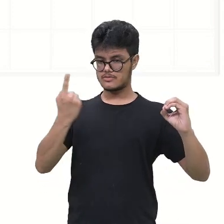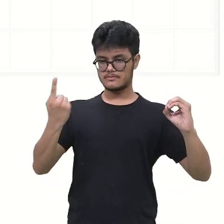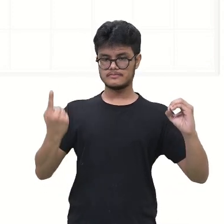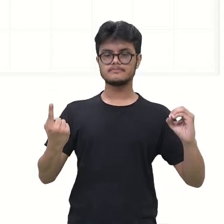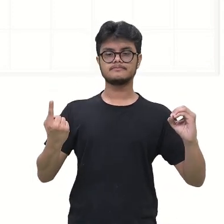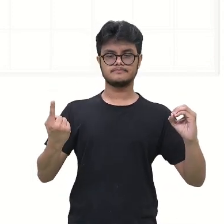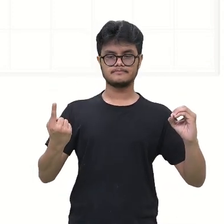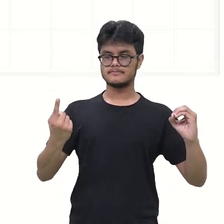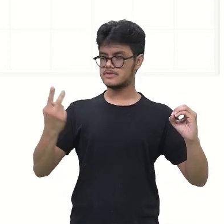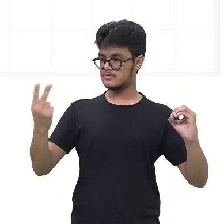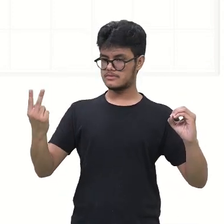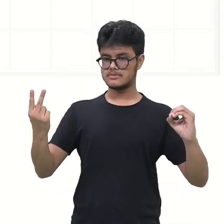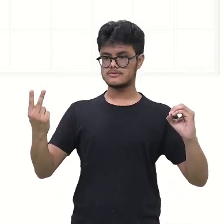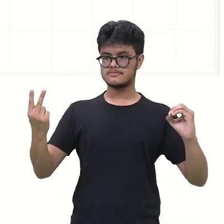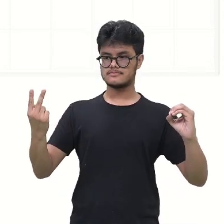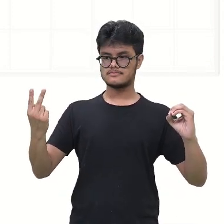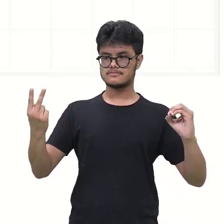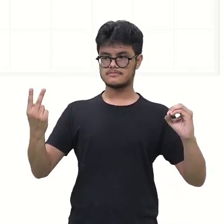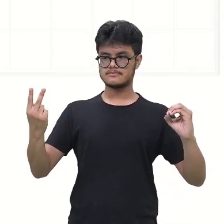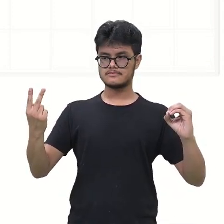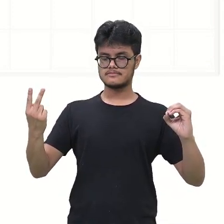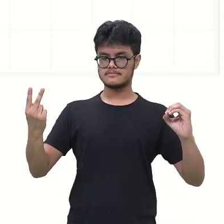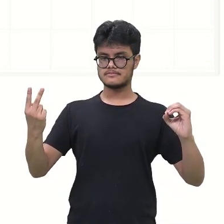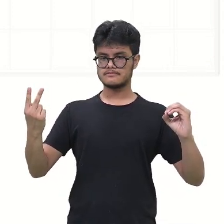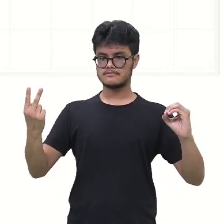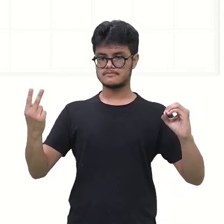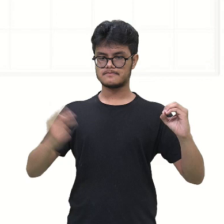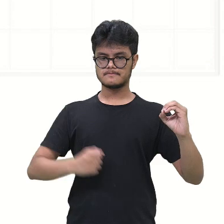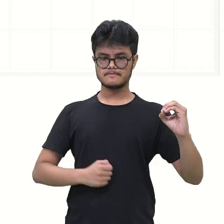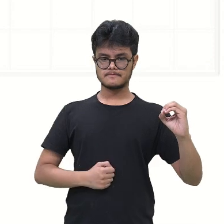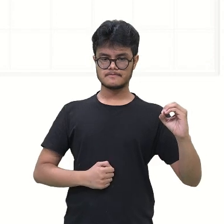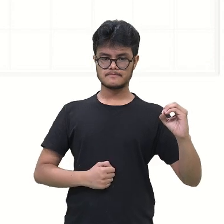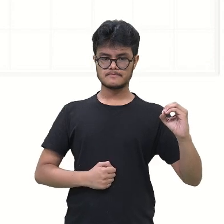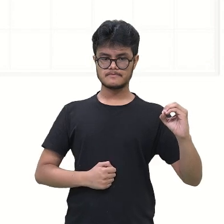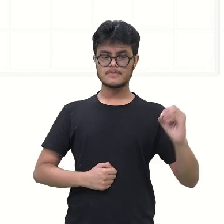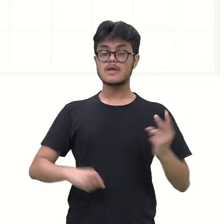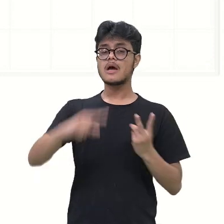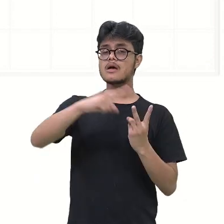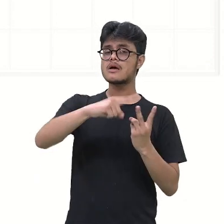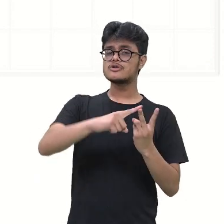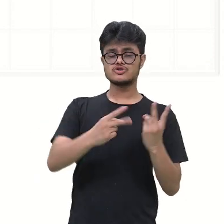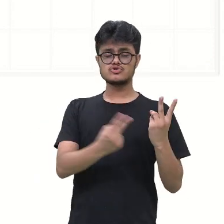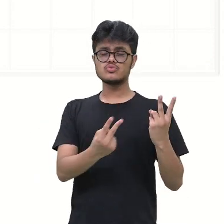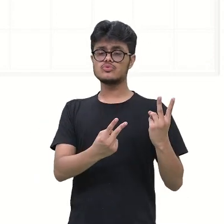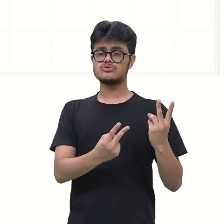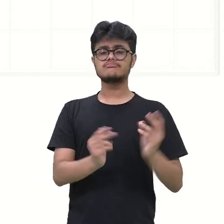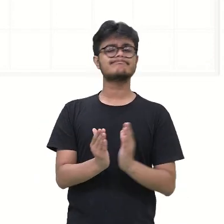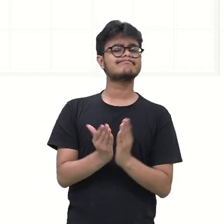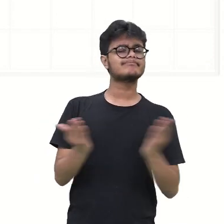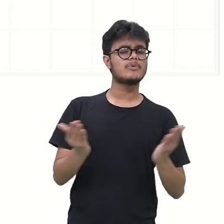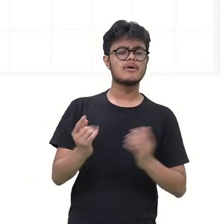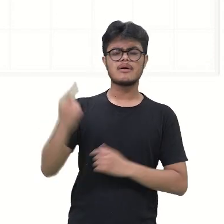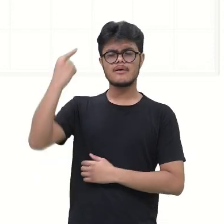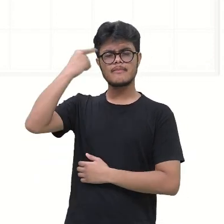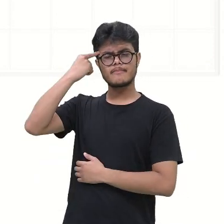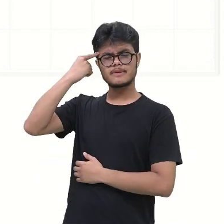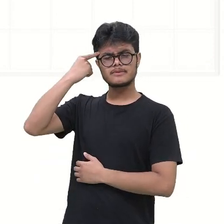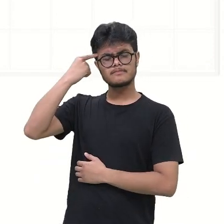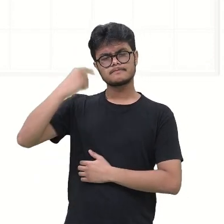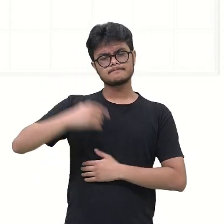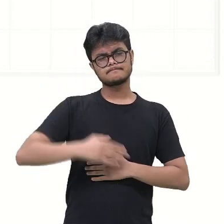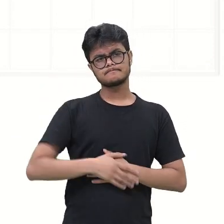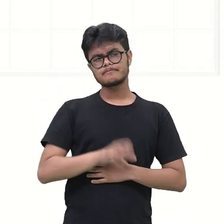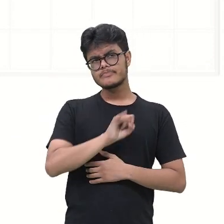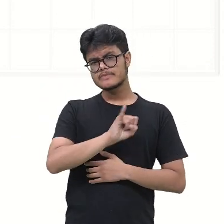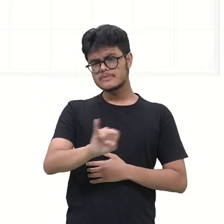o 2. Então, eu quero localizar raiz de 2 e raiz de 3. Vamos pensar o seguinte. Raiz